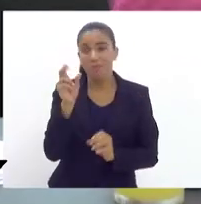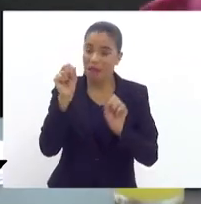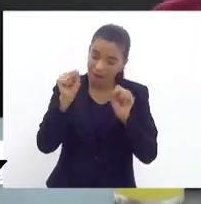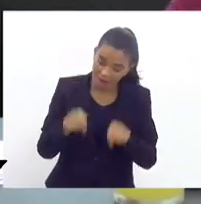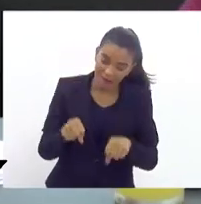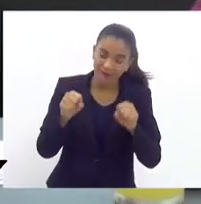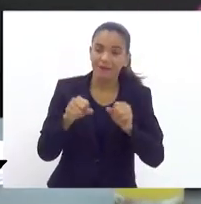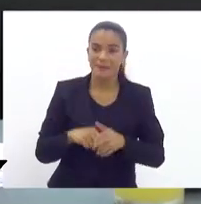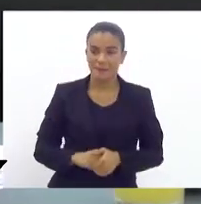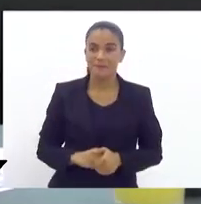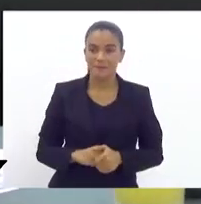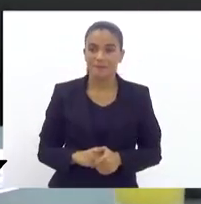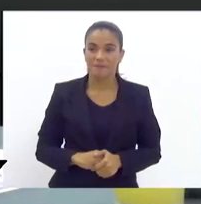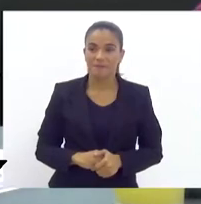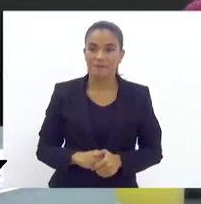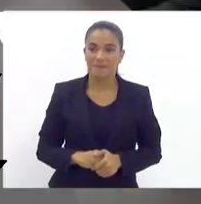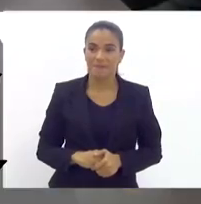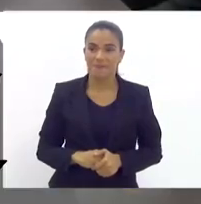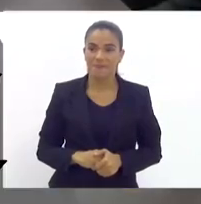é.